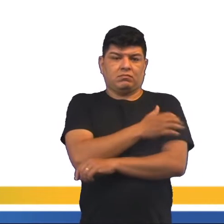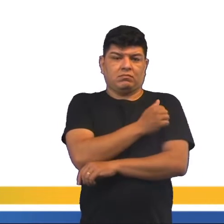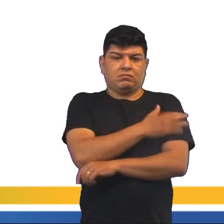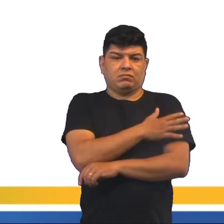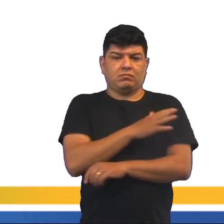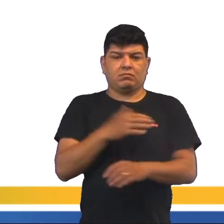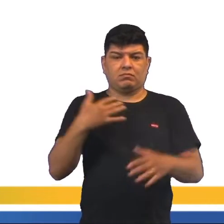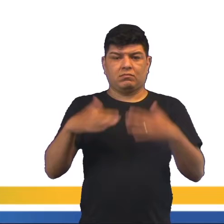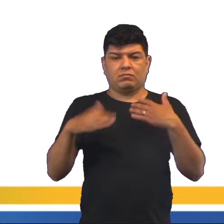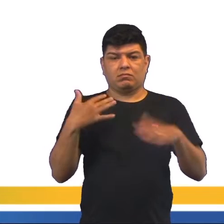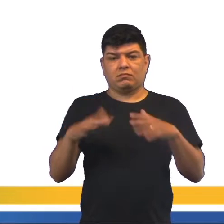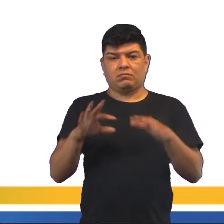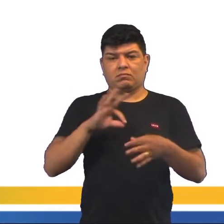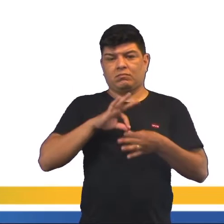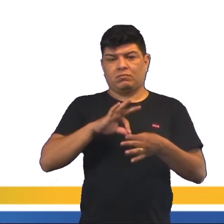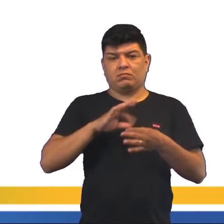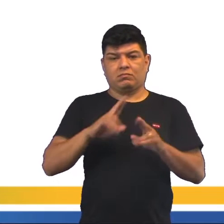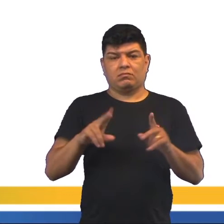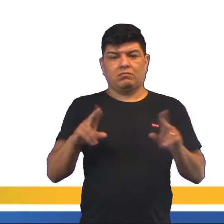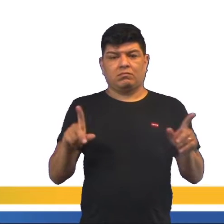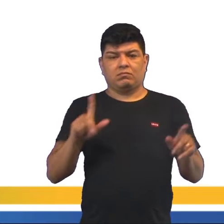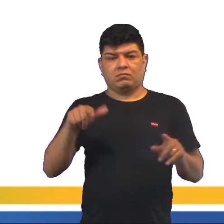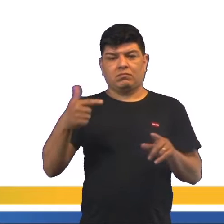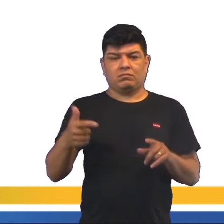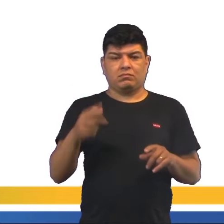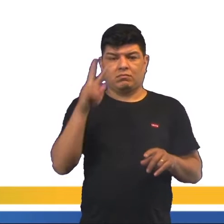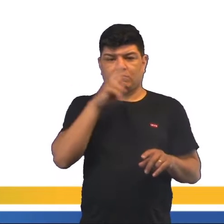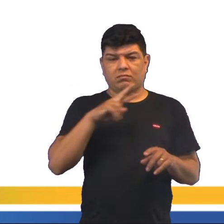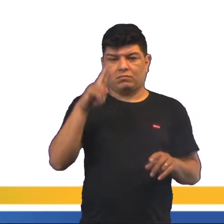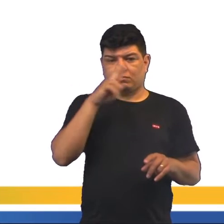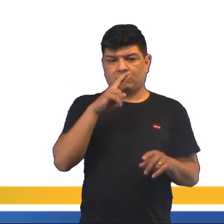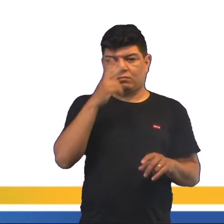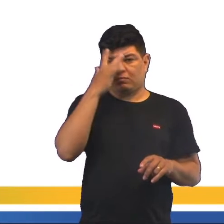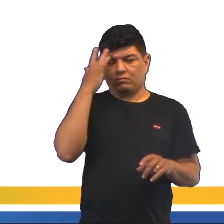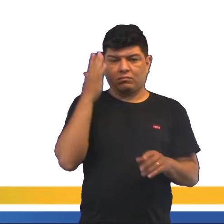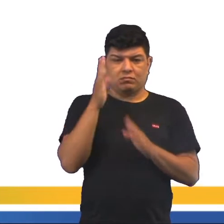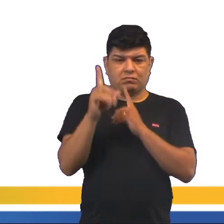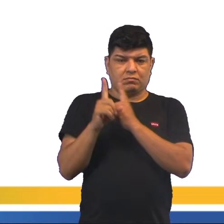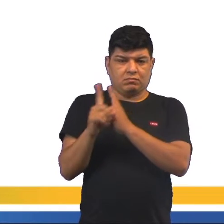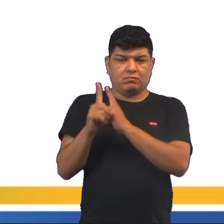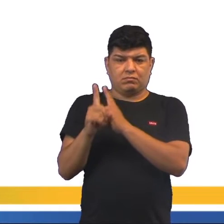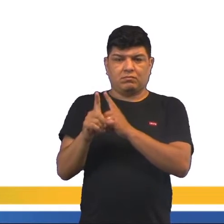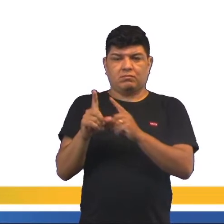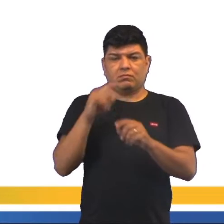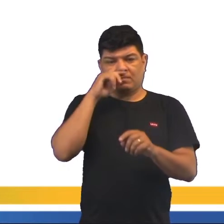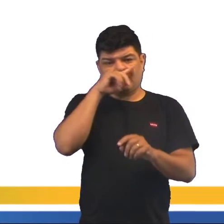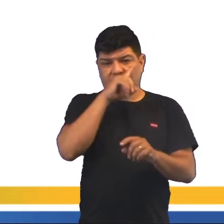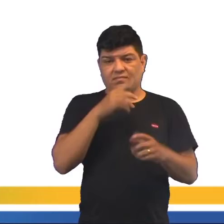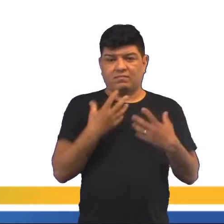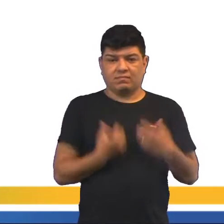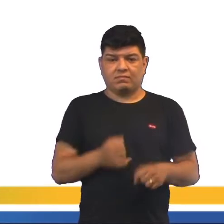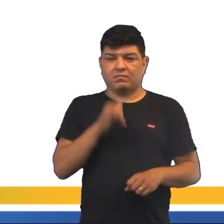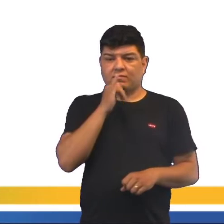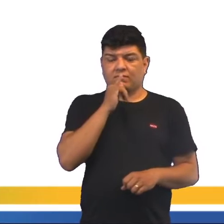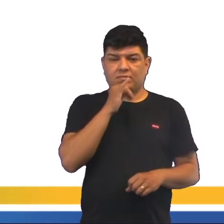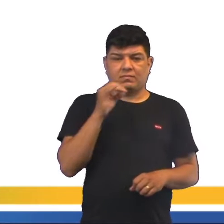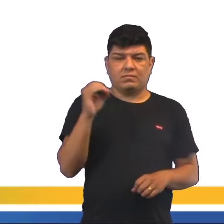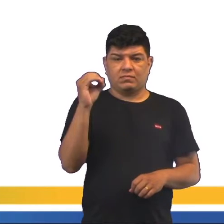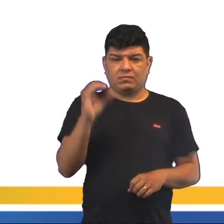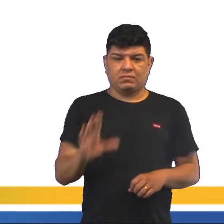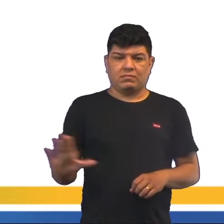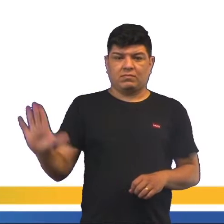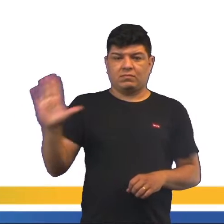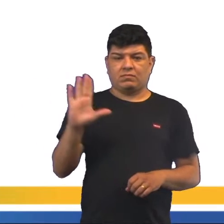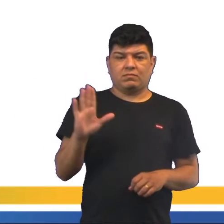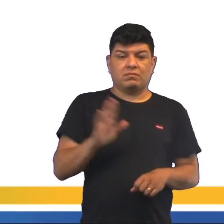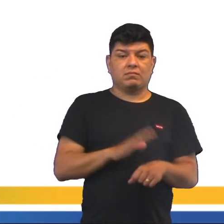preconceito contra as manifestações espirituais diferentes das que o observador etnocêntrico segue. Tomemos como exemplo o